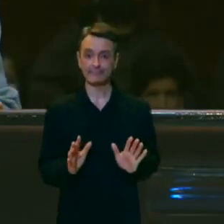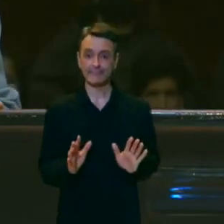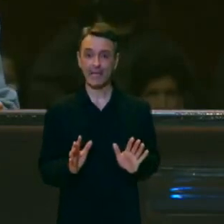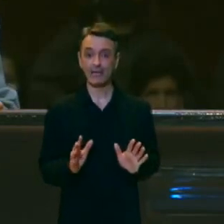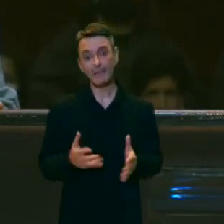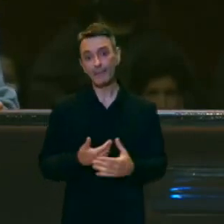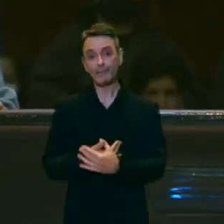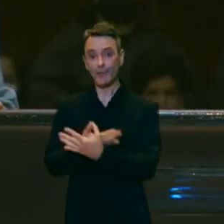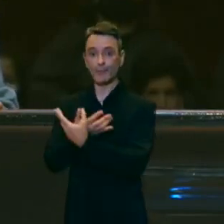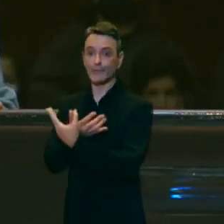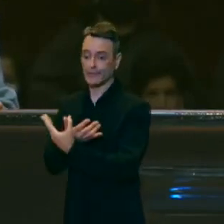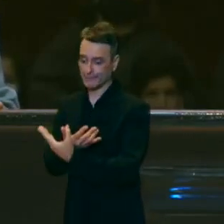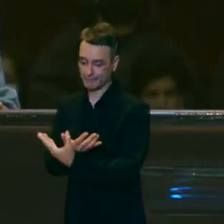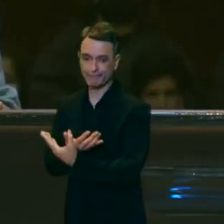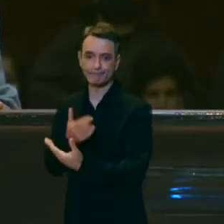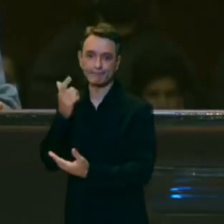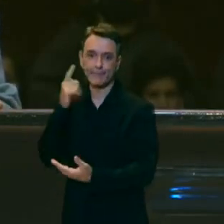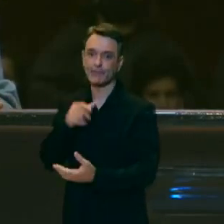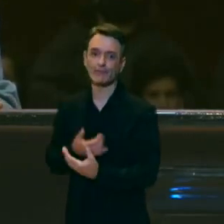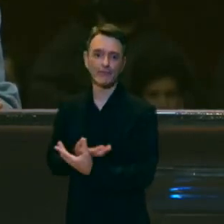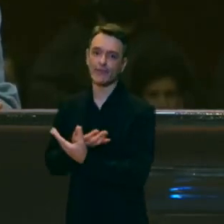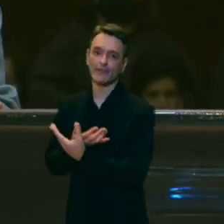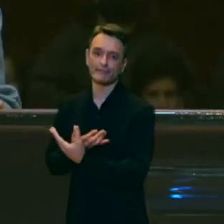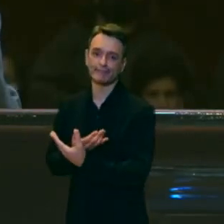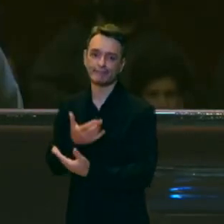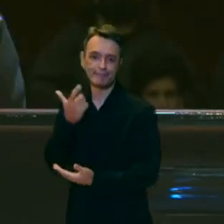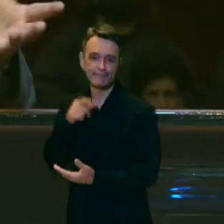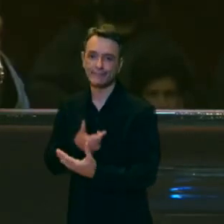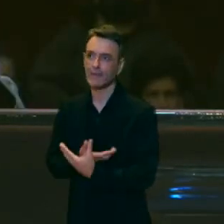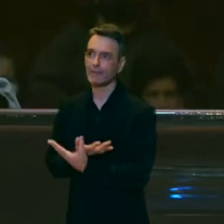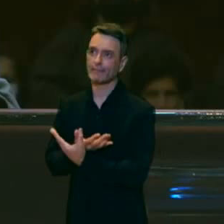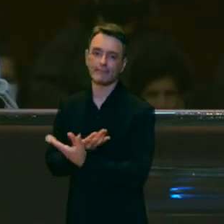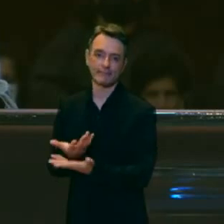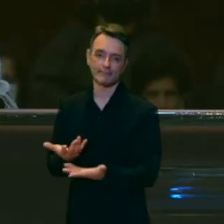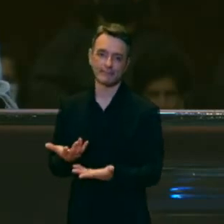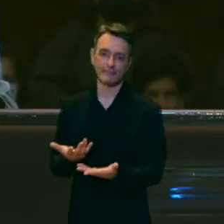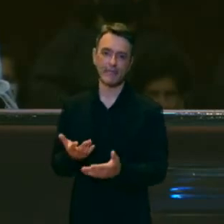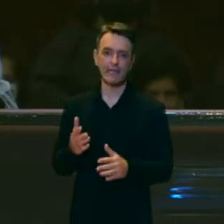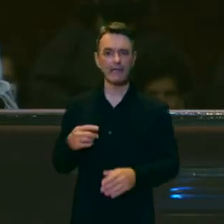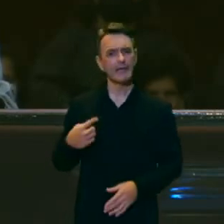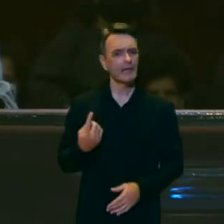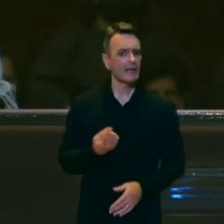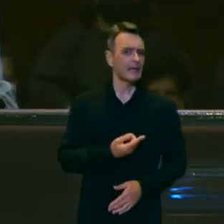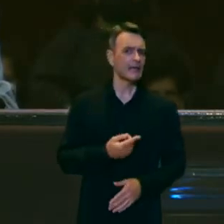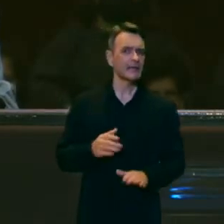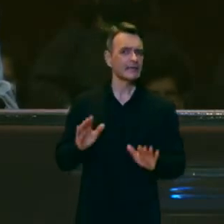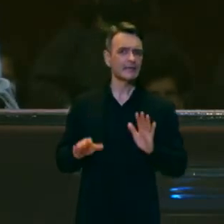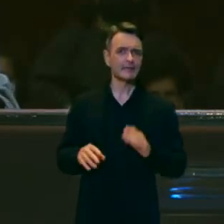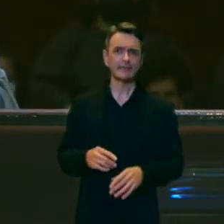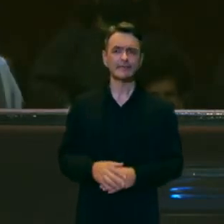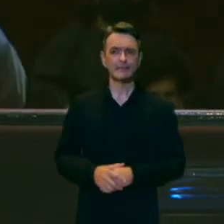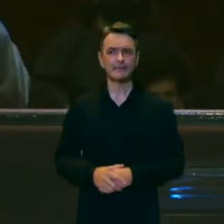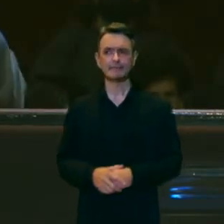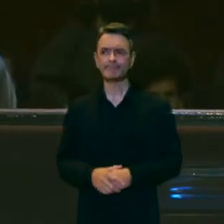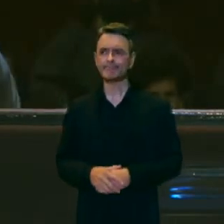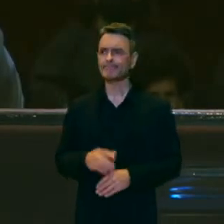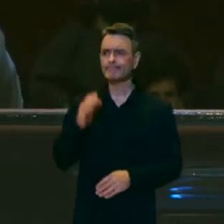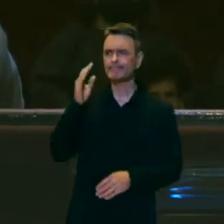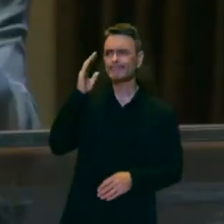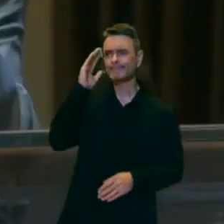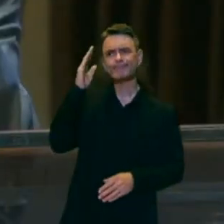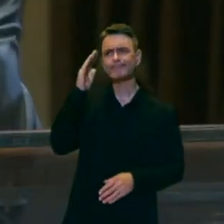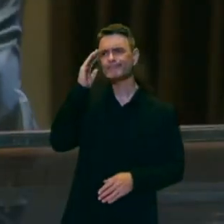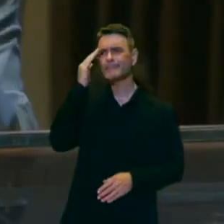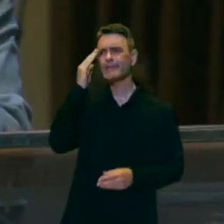que não voava. Às vezes a gente não entende os processos de Deus na nossa vida, mas cada um